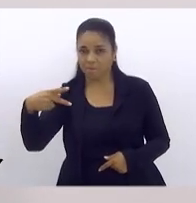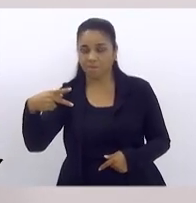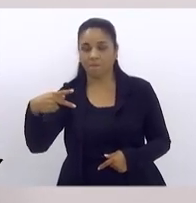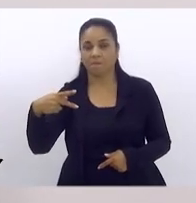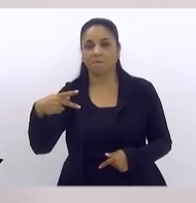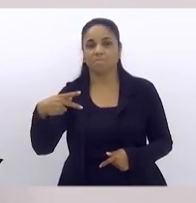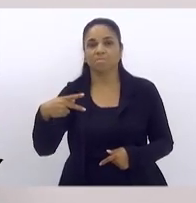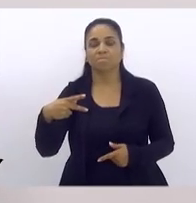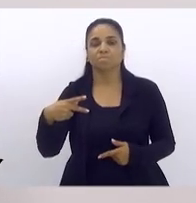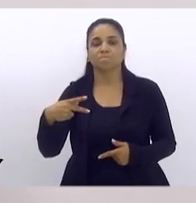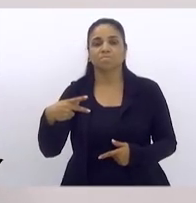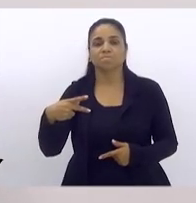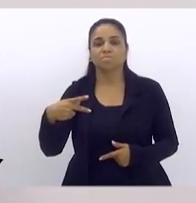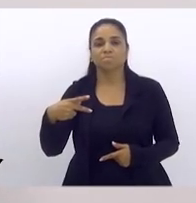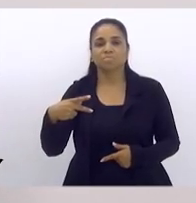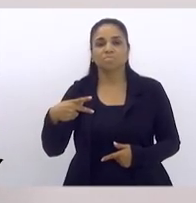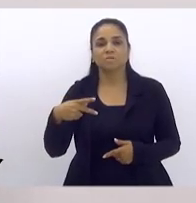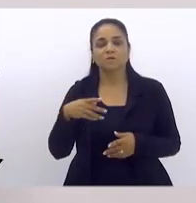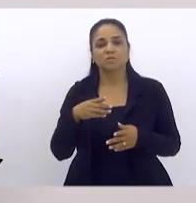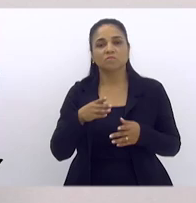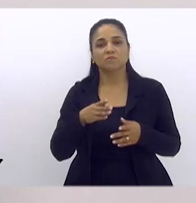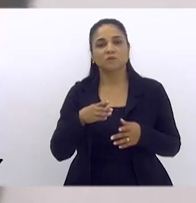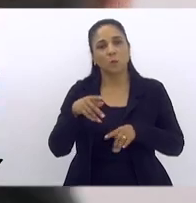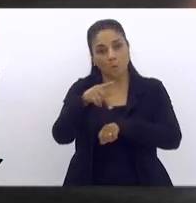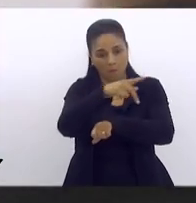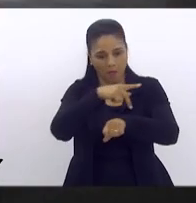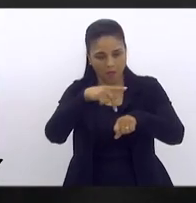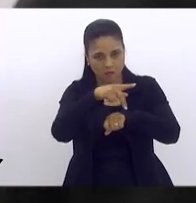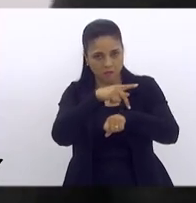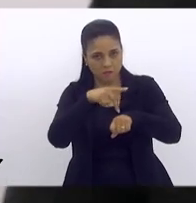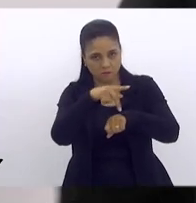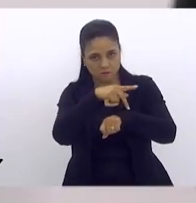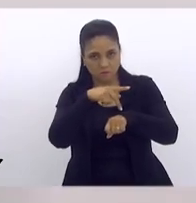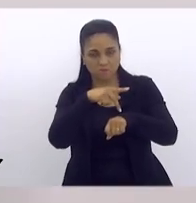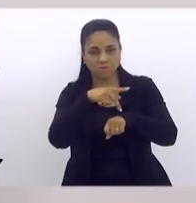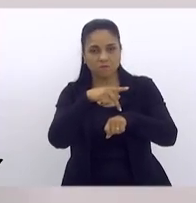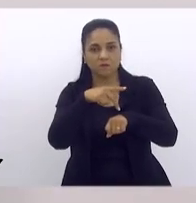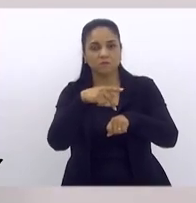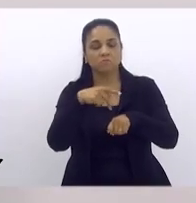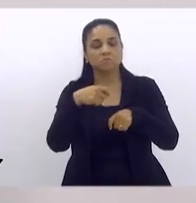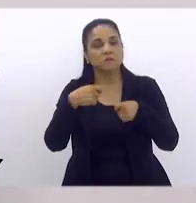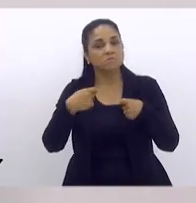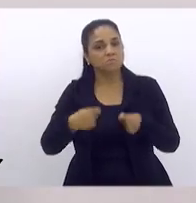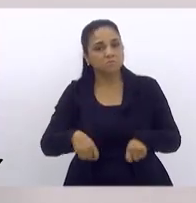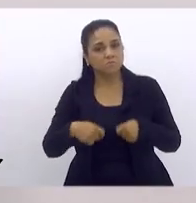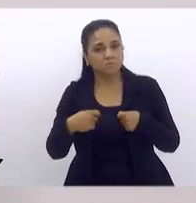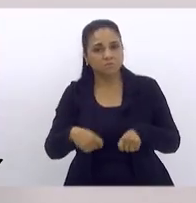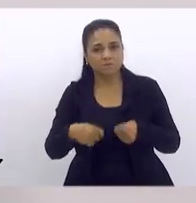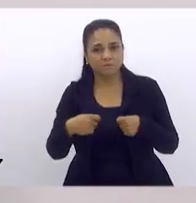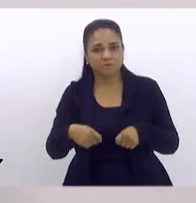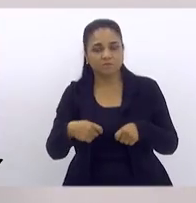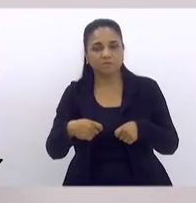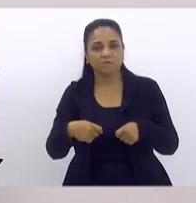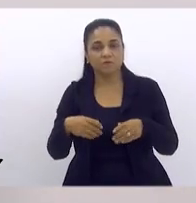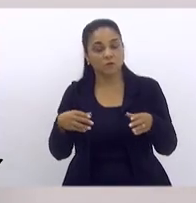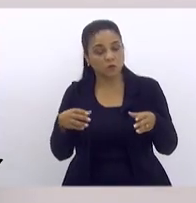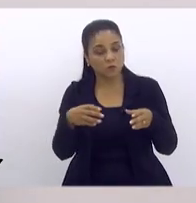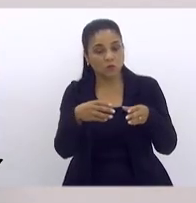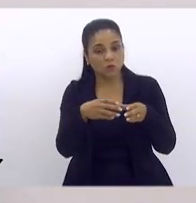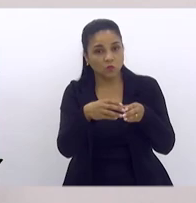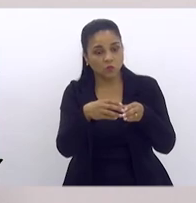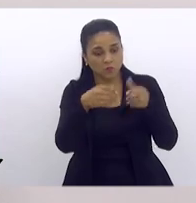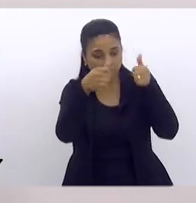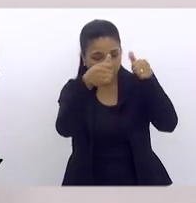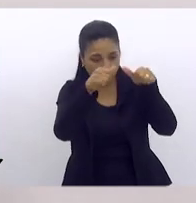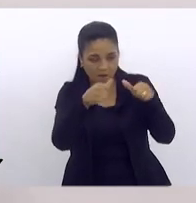mercado um determinado país tinha que ter cá entre nós uma junta que